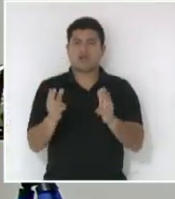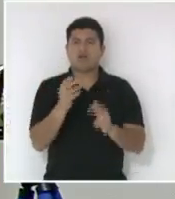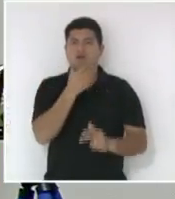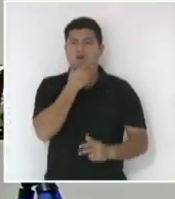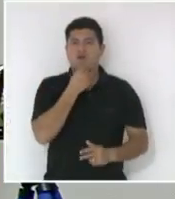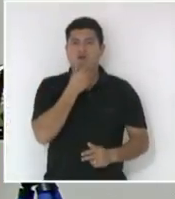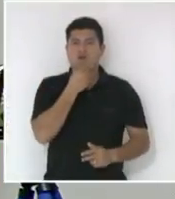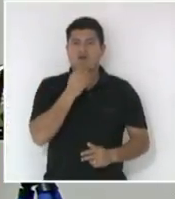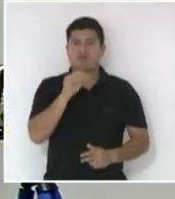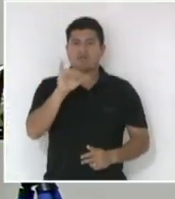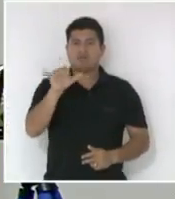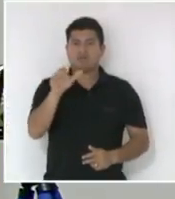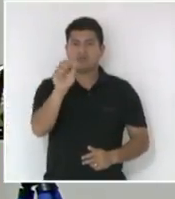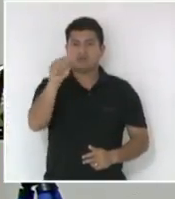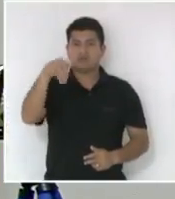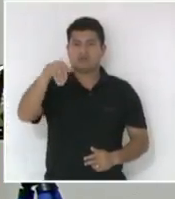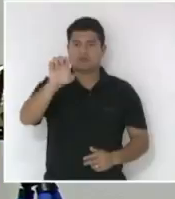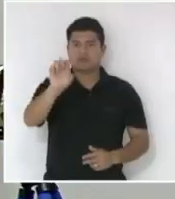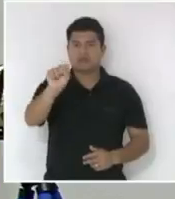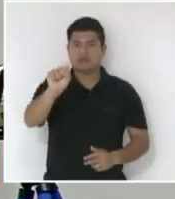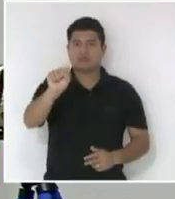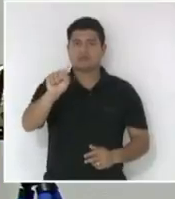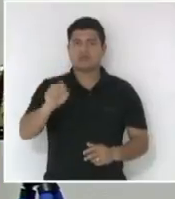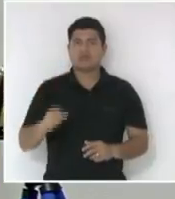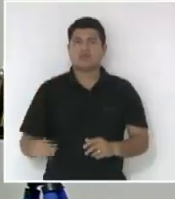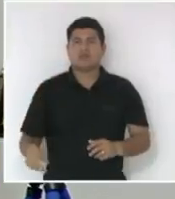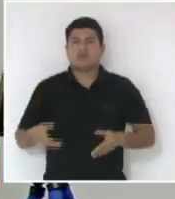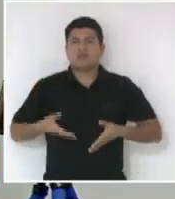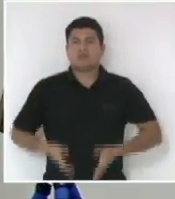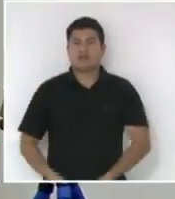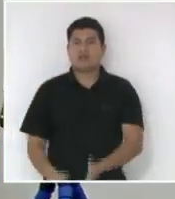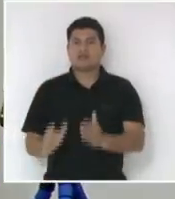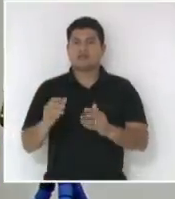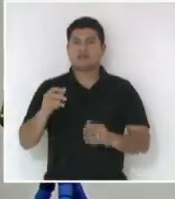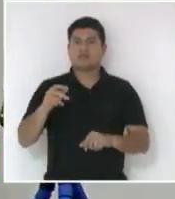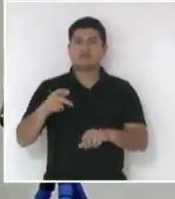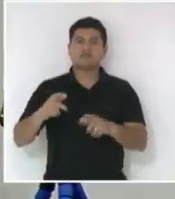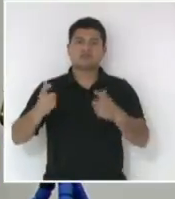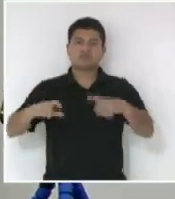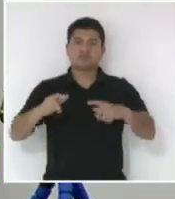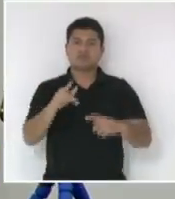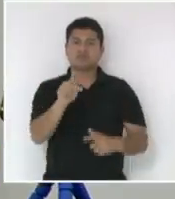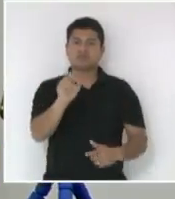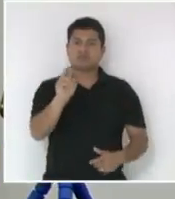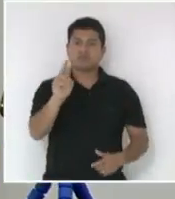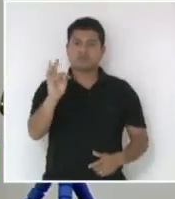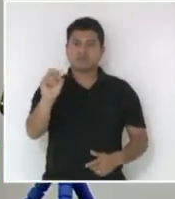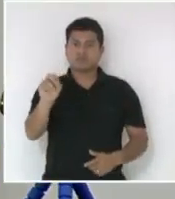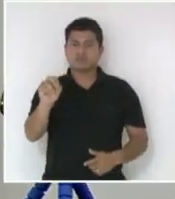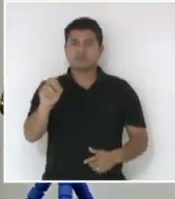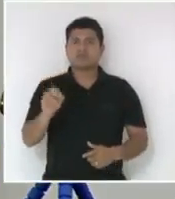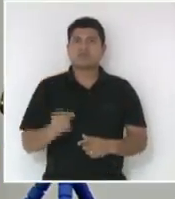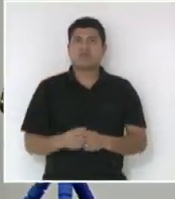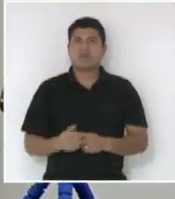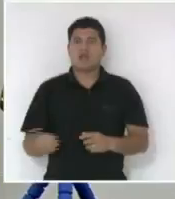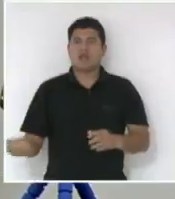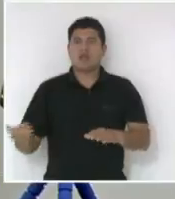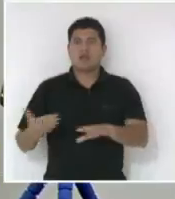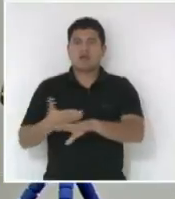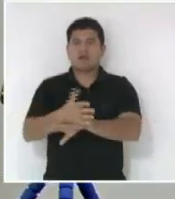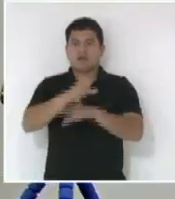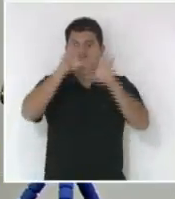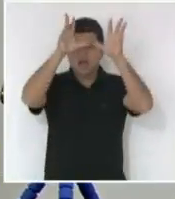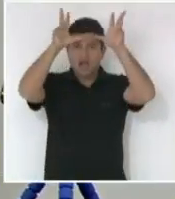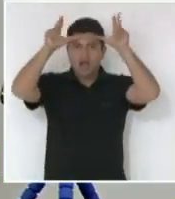anos, natural de Porto Príncipe, que há 3 anos está no Brasil, entrou pelo Acre, veio